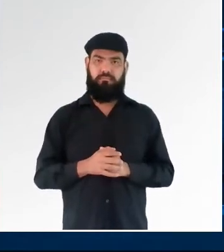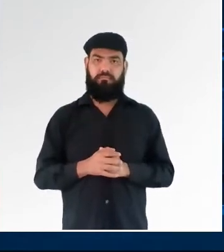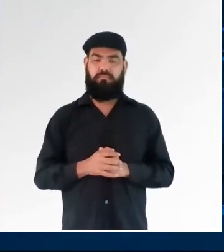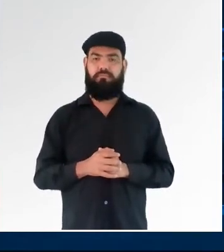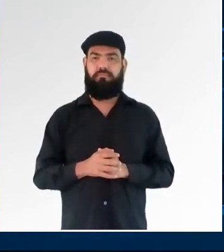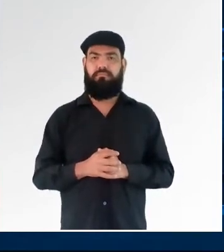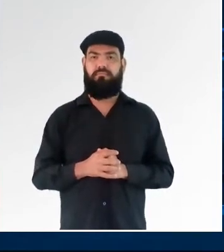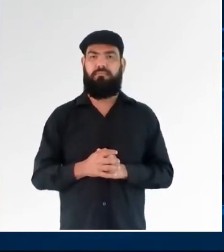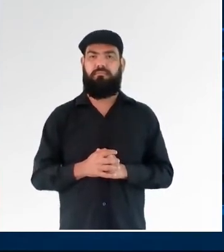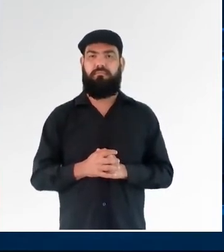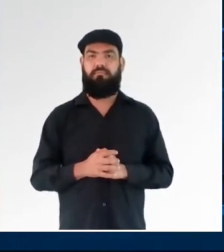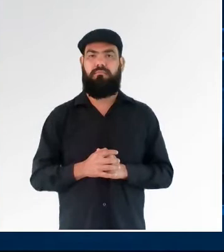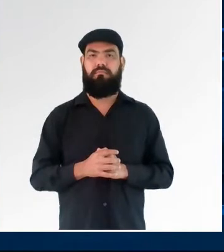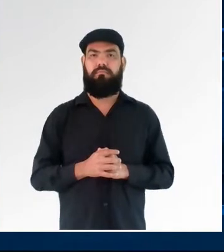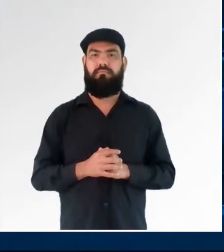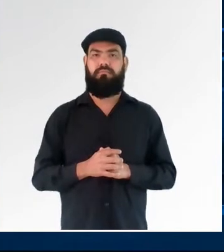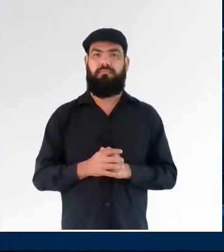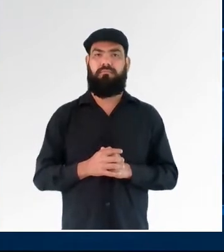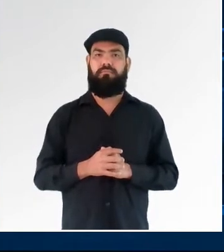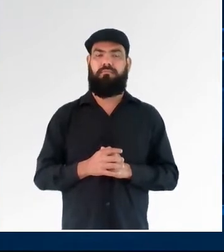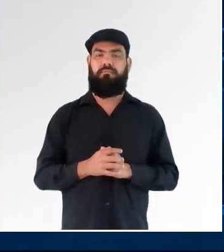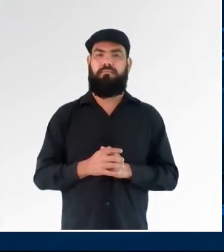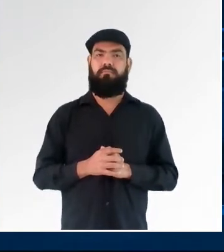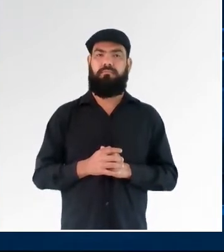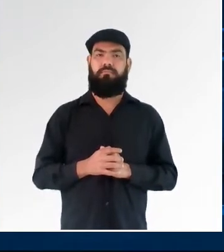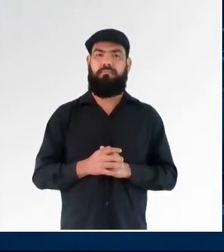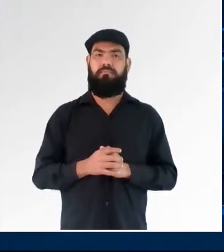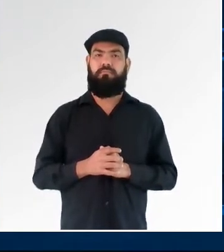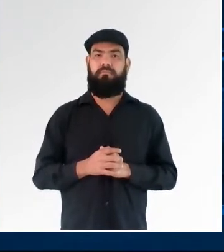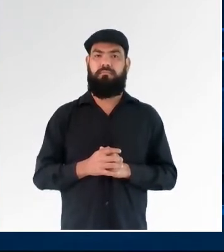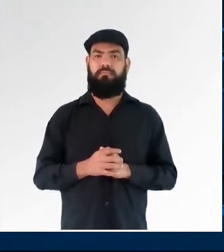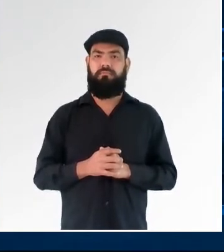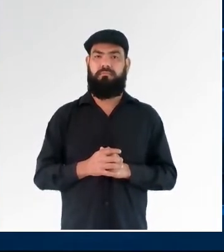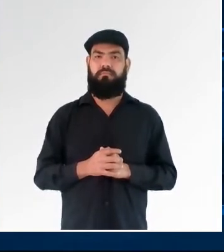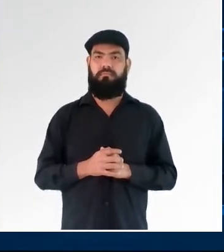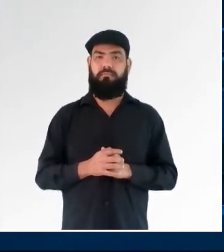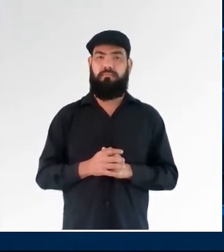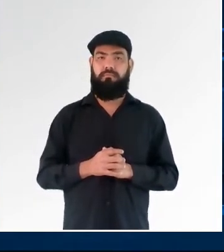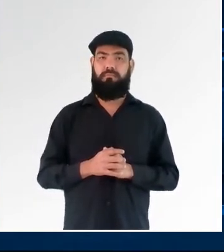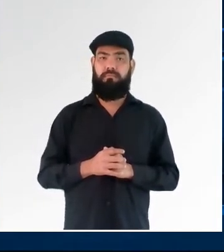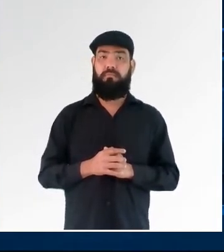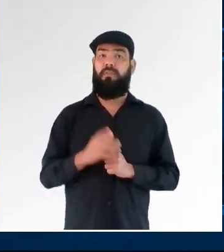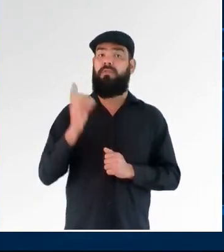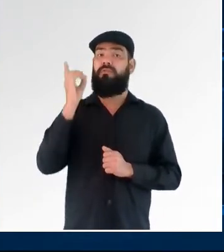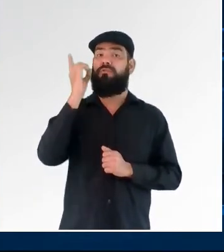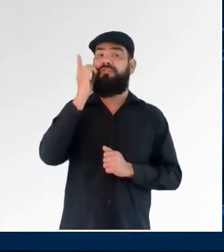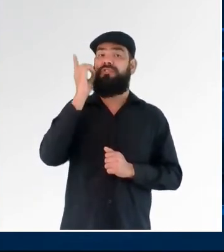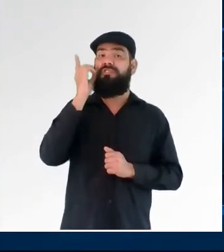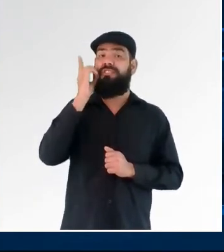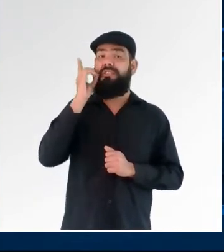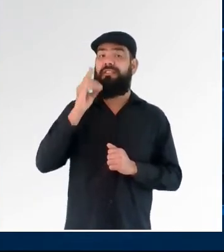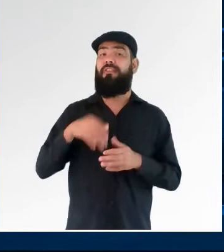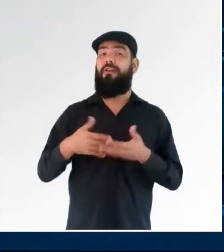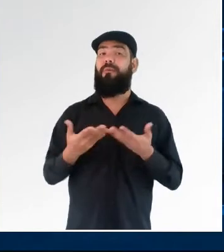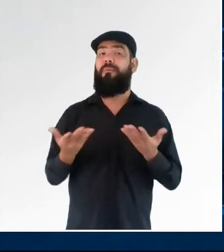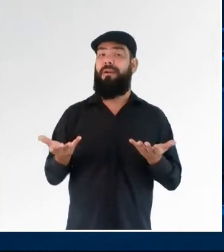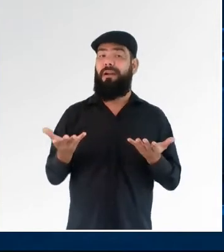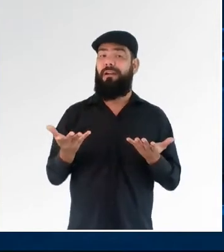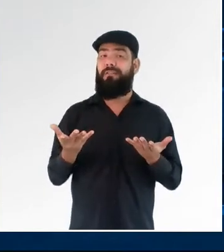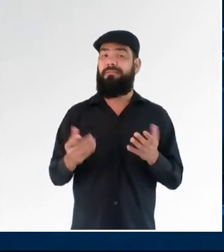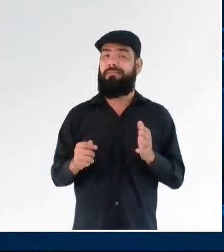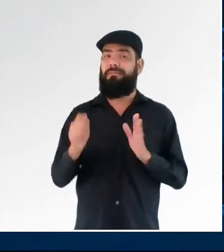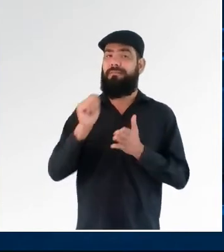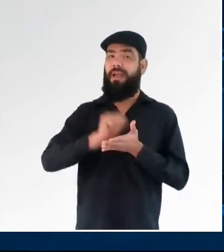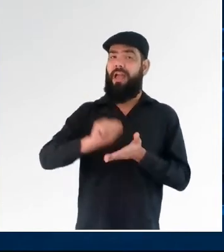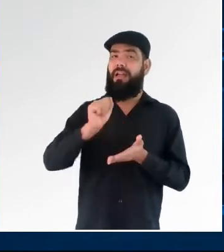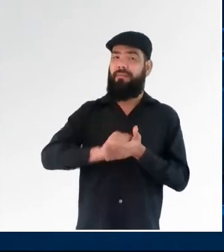pouco mais. Muito bem. Então temos o autor do texto aqui, a data em que ela foi produzida, o ano, o horário,